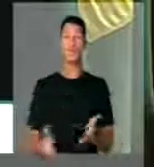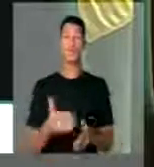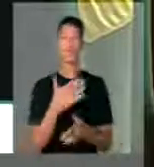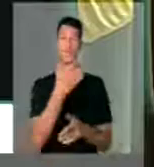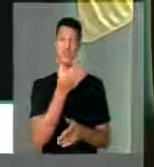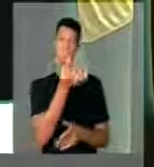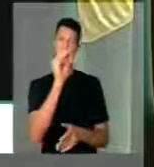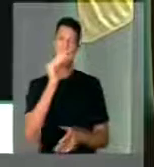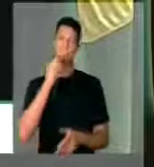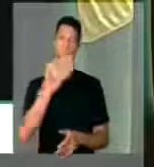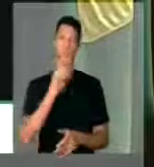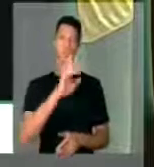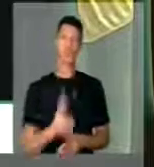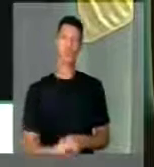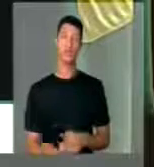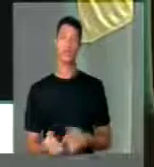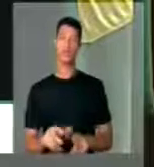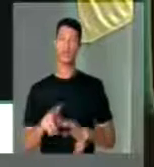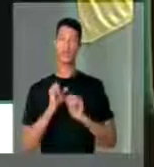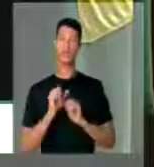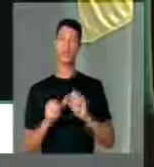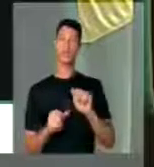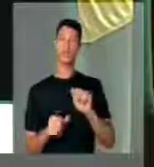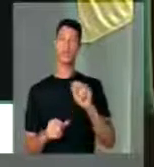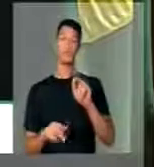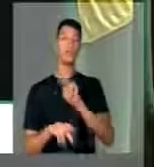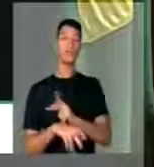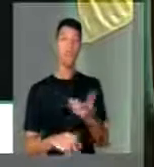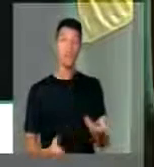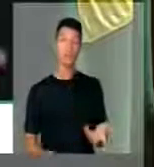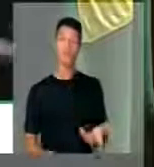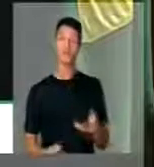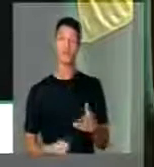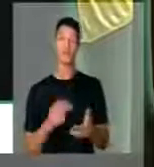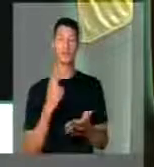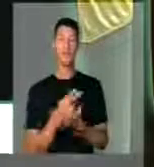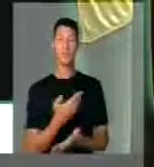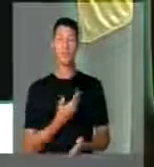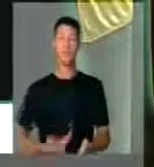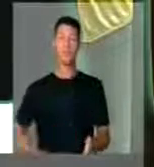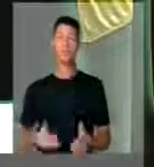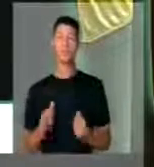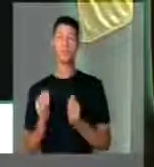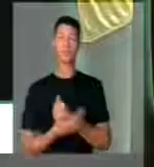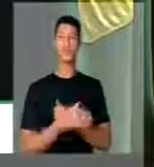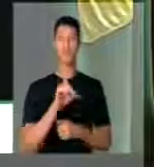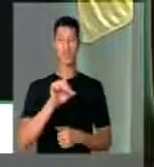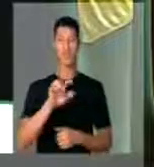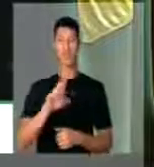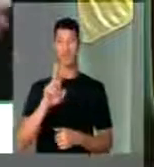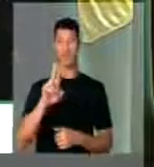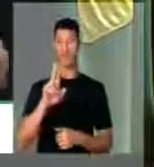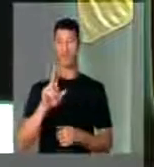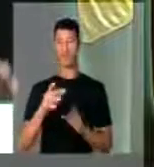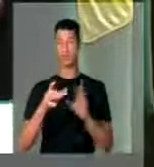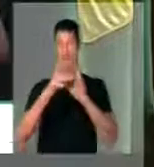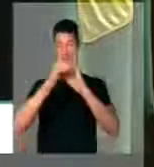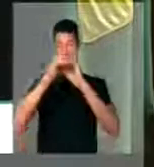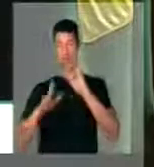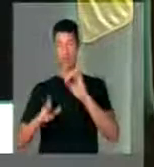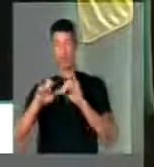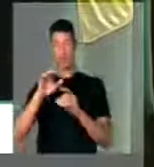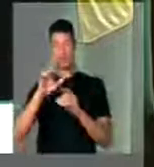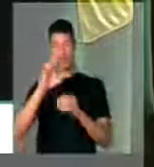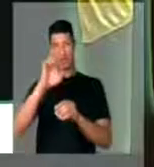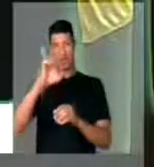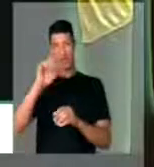de 60 bilhões de reais de arrecadação anual para a Previdência. Esse mesmo governo esconde que a DRU, que é a desvinculação das receitas